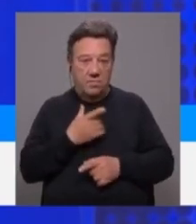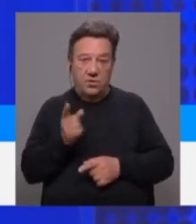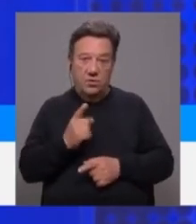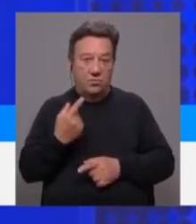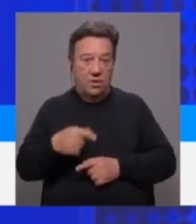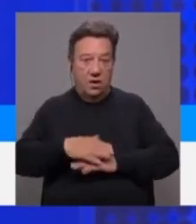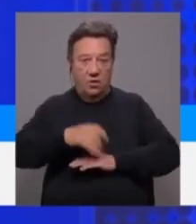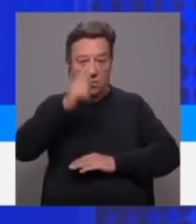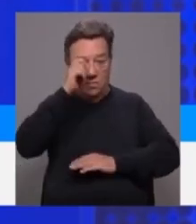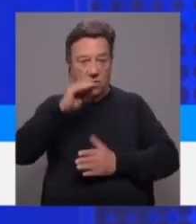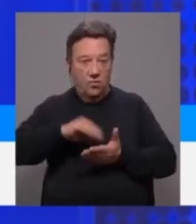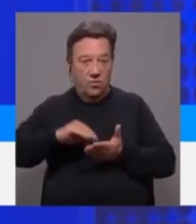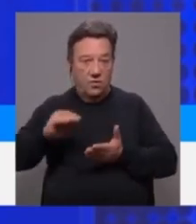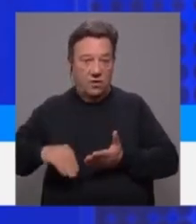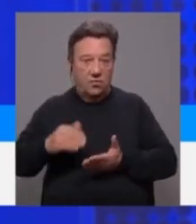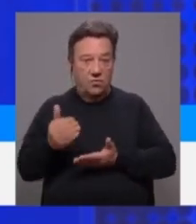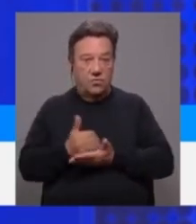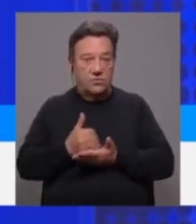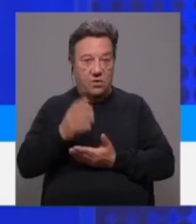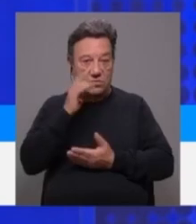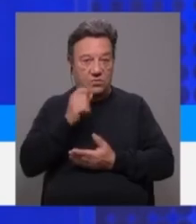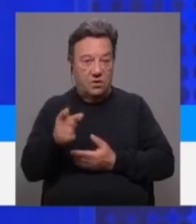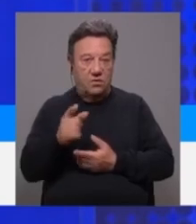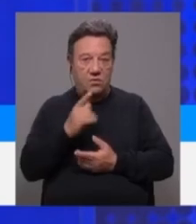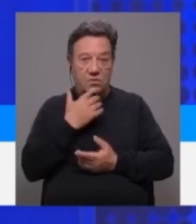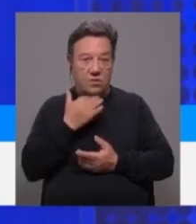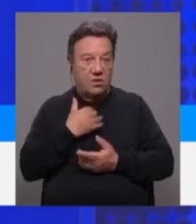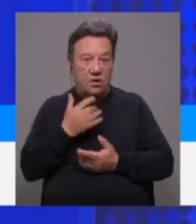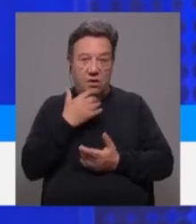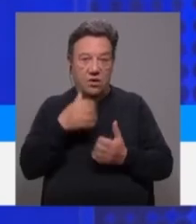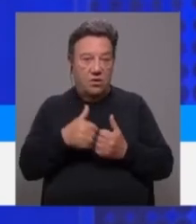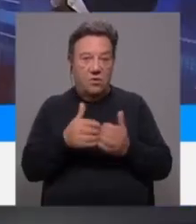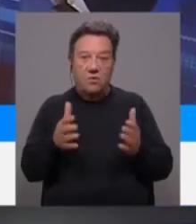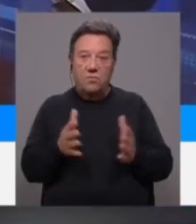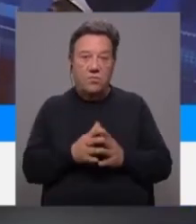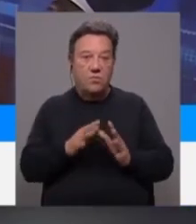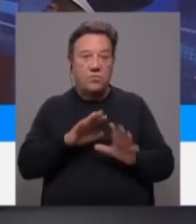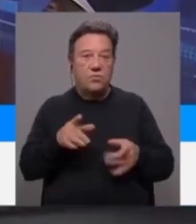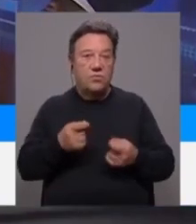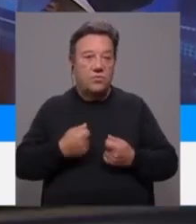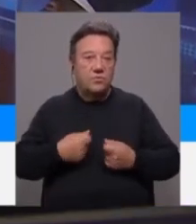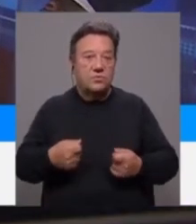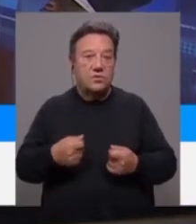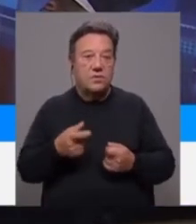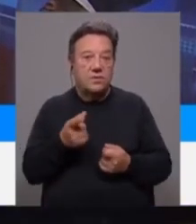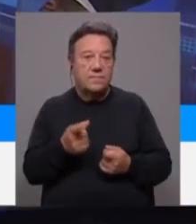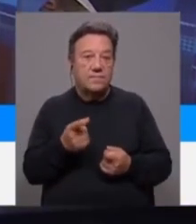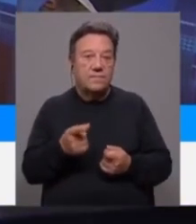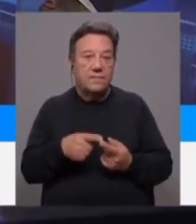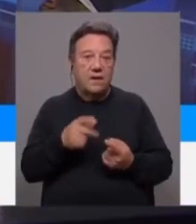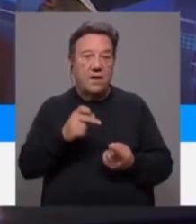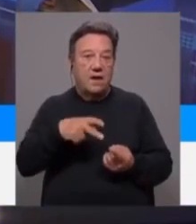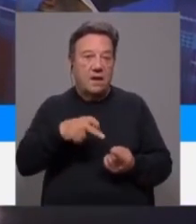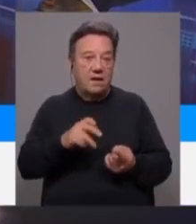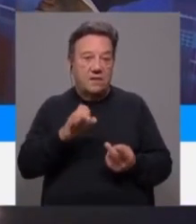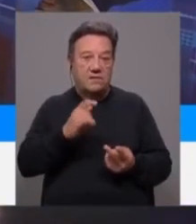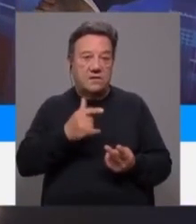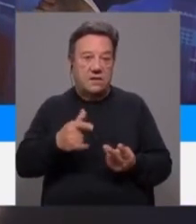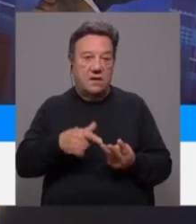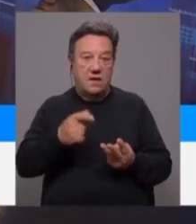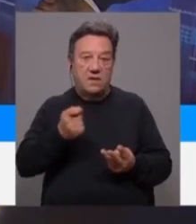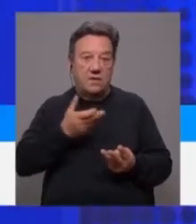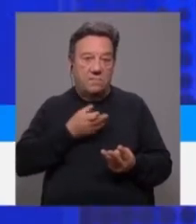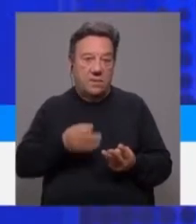empresa não está a cumprir o contrato de concessão com o estão consegue Global do quanto é que custaria a Anna CTT